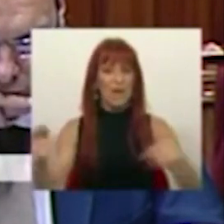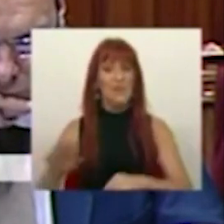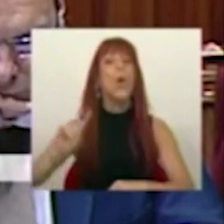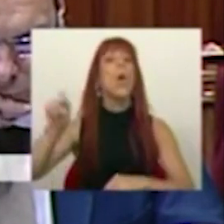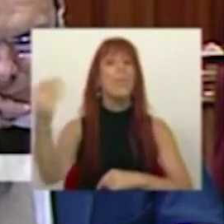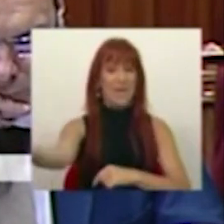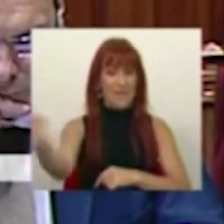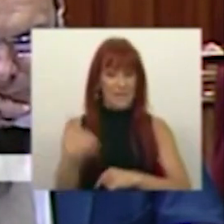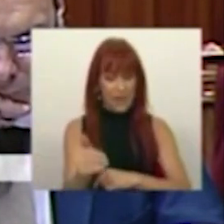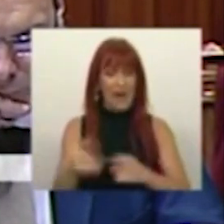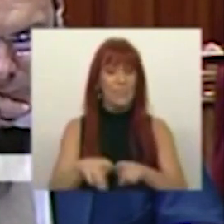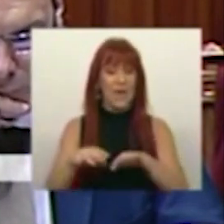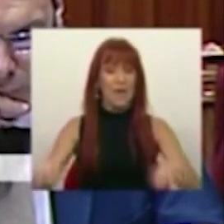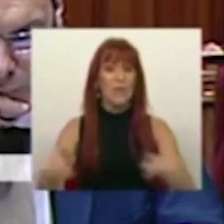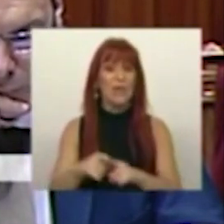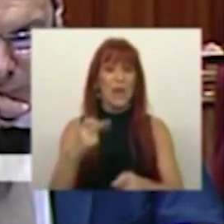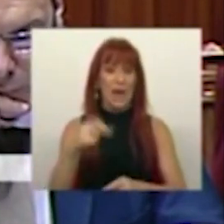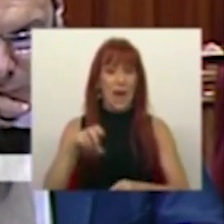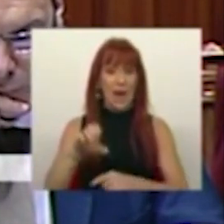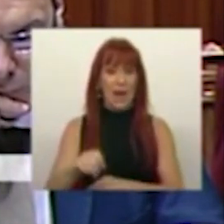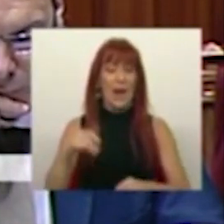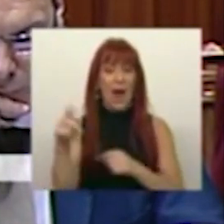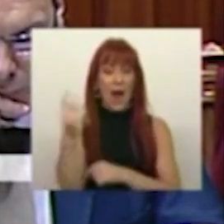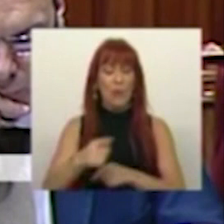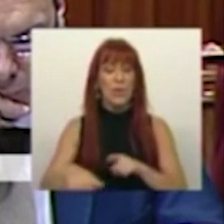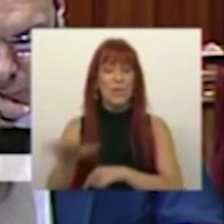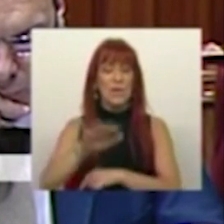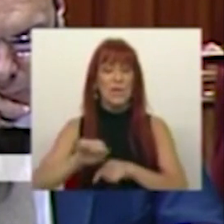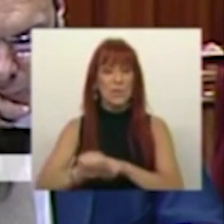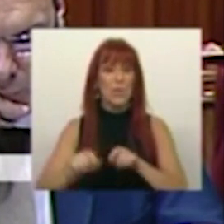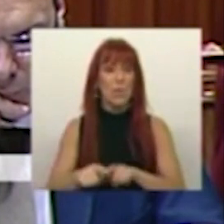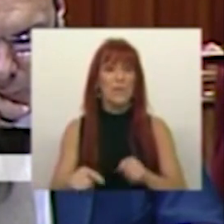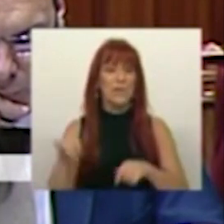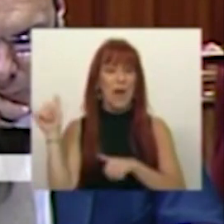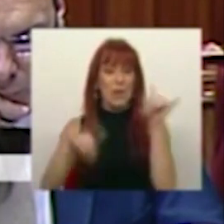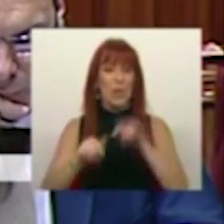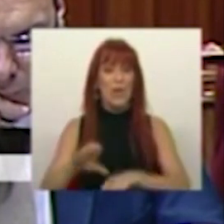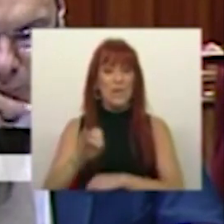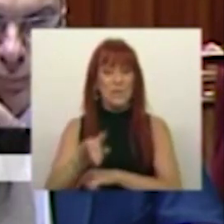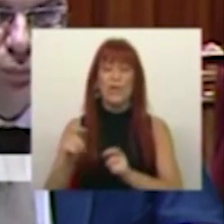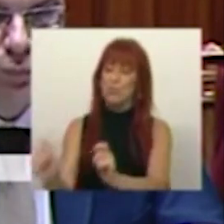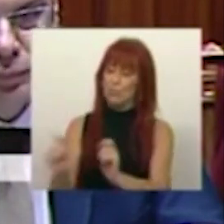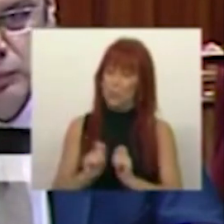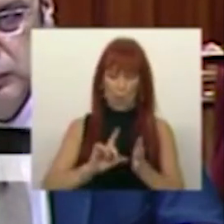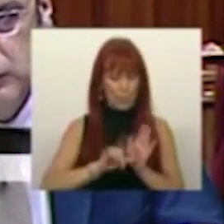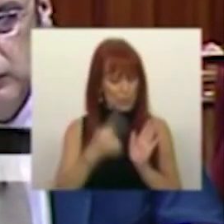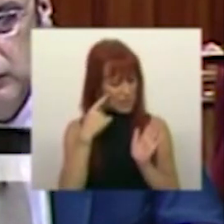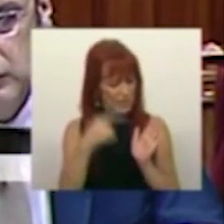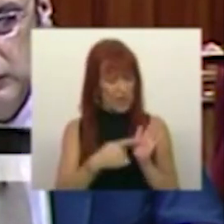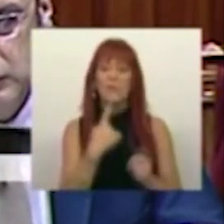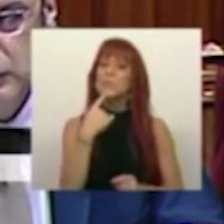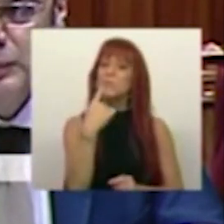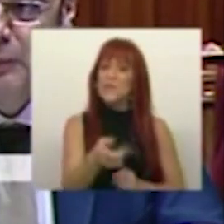vir, que é a fase em que a ANAC, a Autoridade Nacional de Aeronáutica Civil, há de receber o projeto e há de